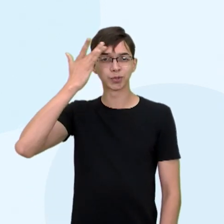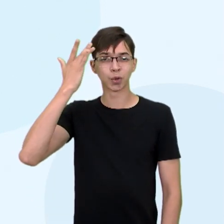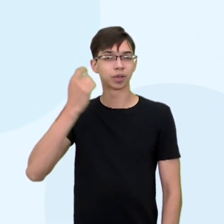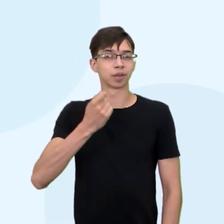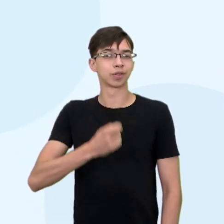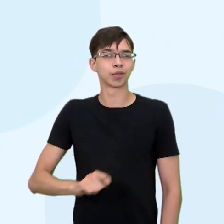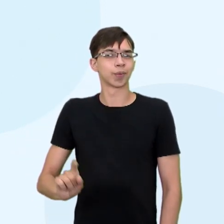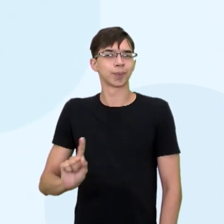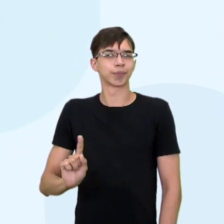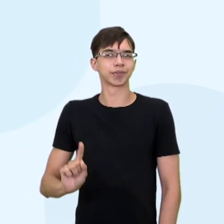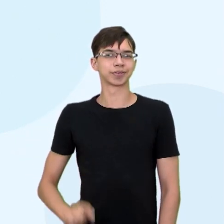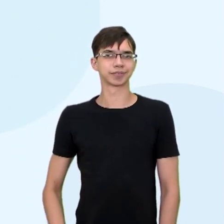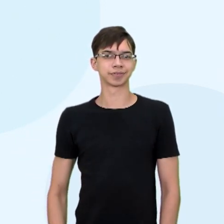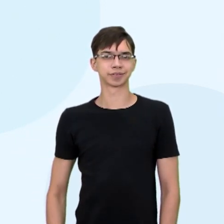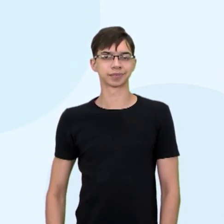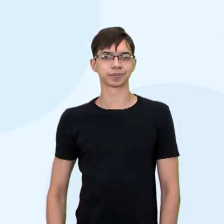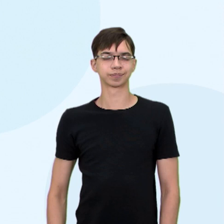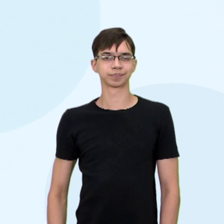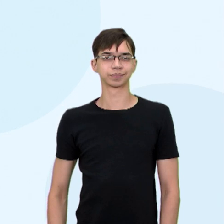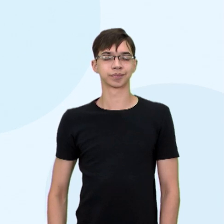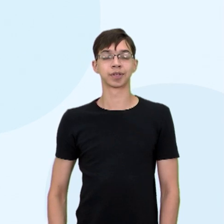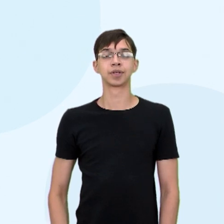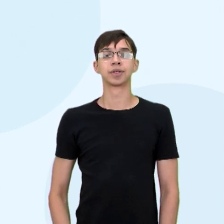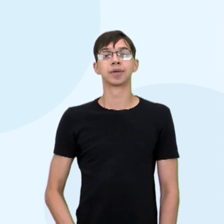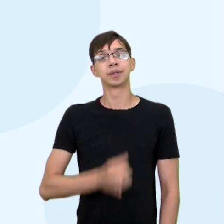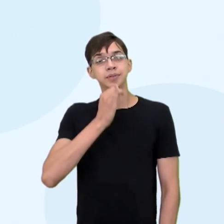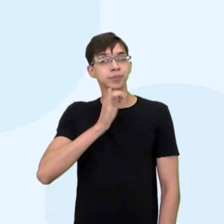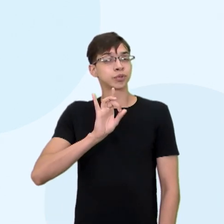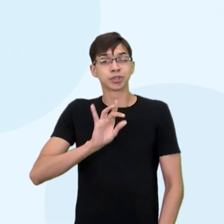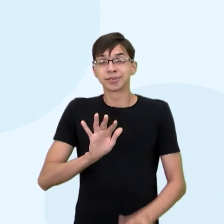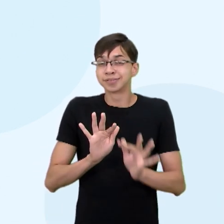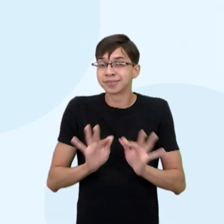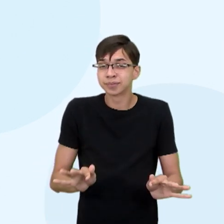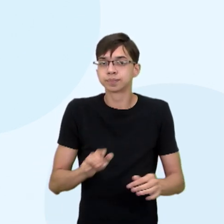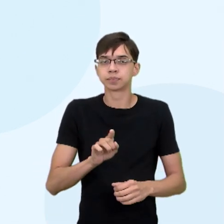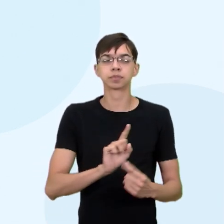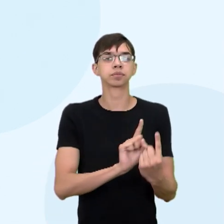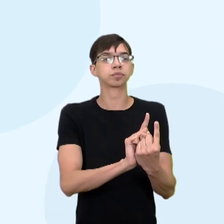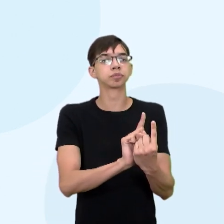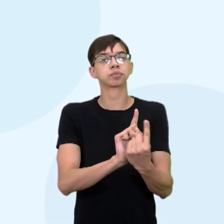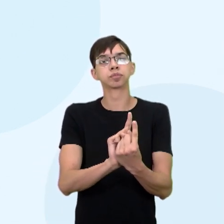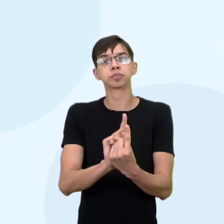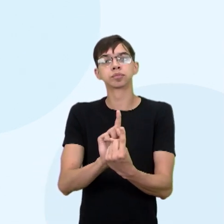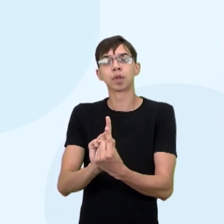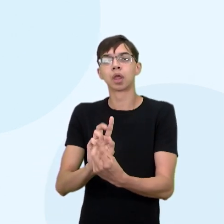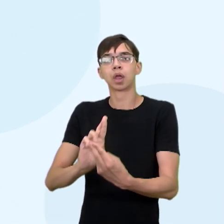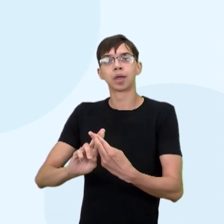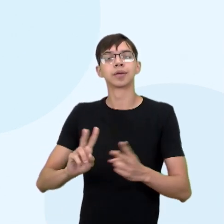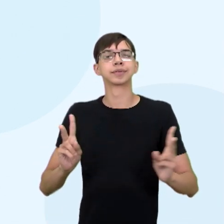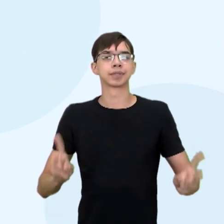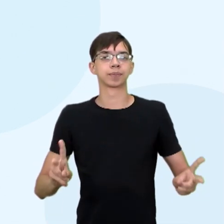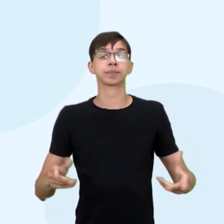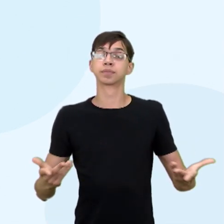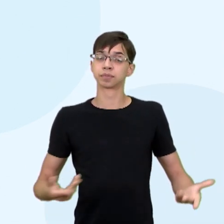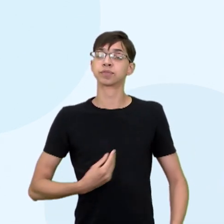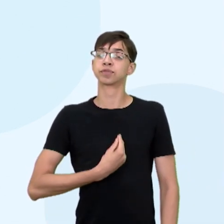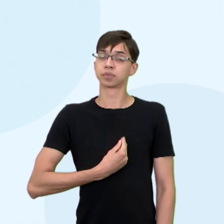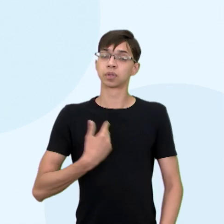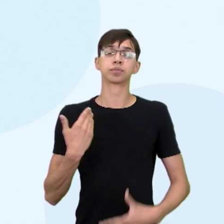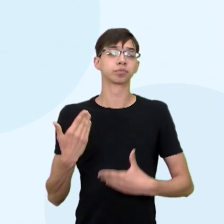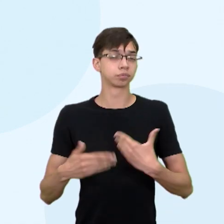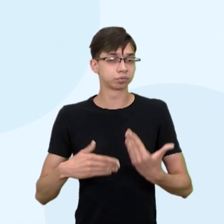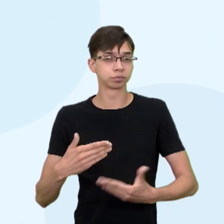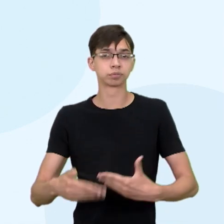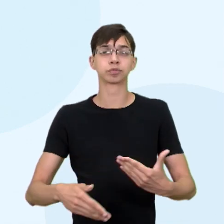estar se relacionando com o outro, né? E para isso, a gente vai passar a nossa vida inteira socializando, né?